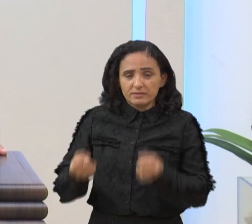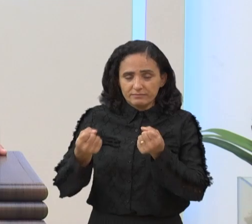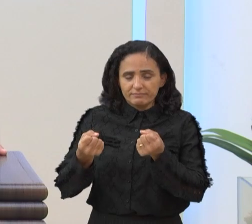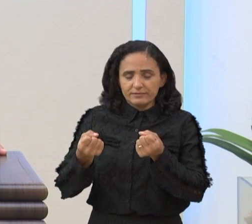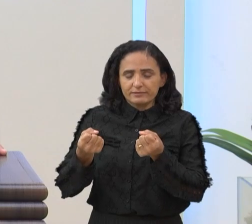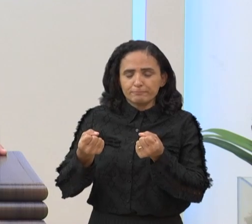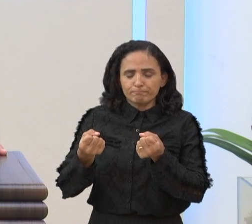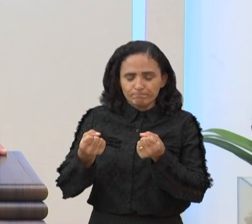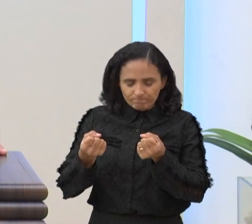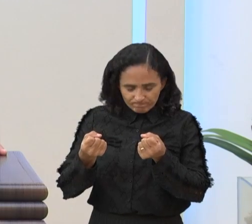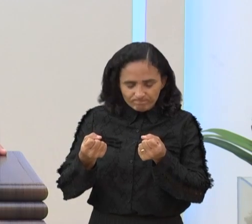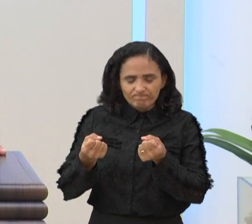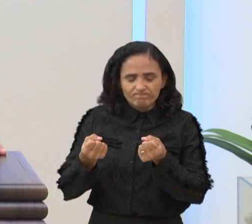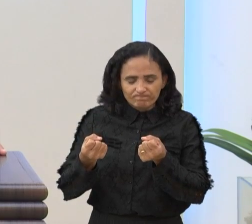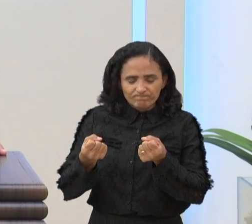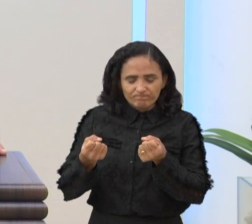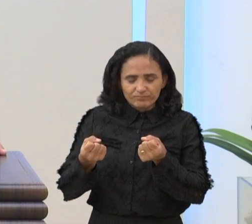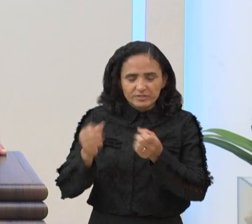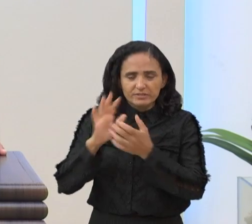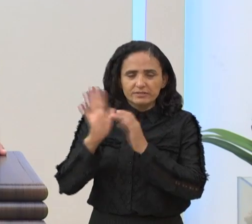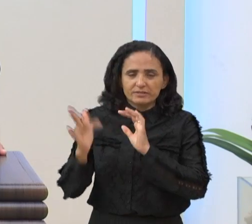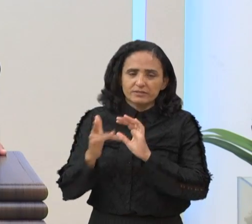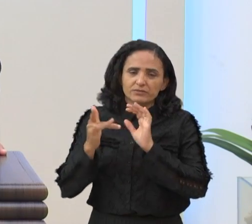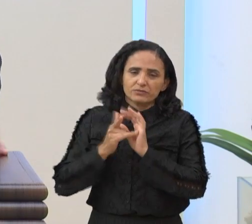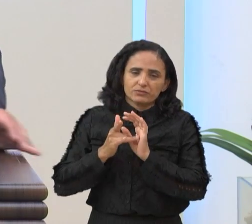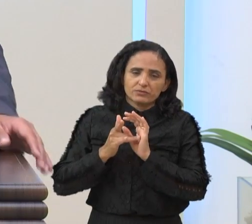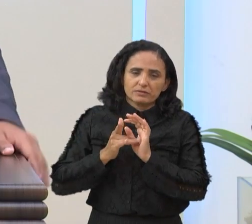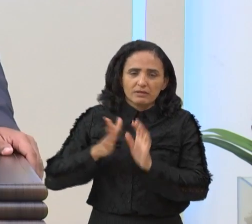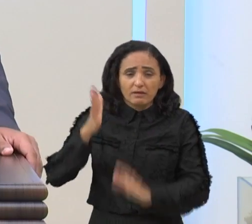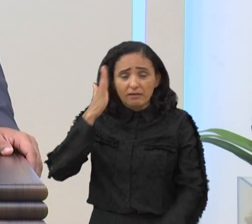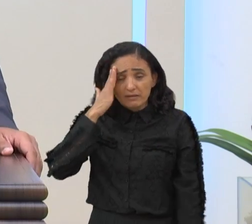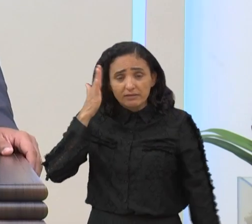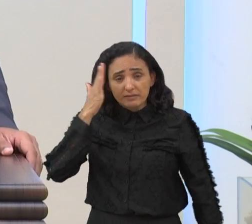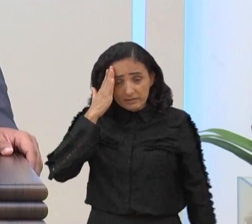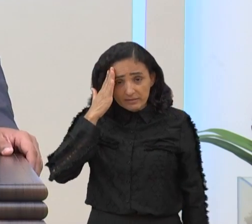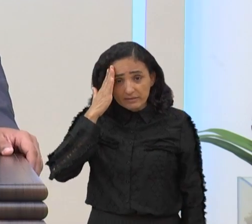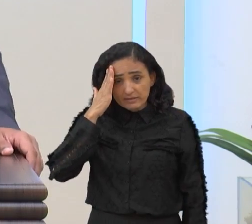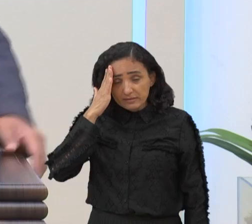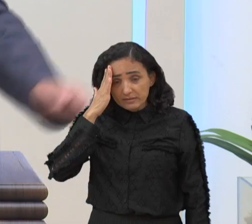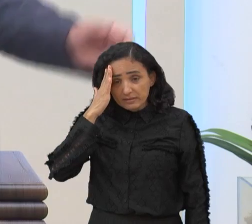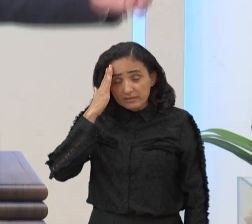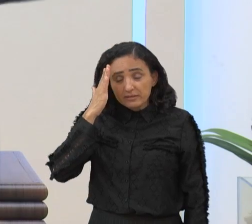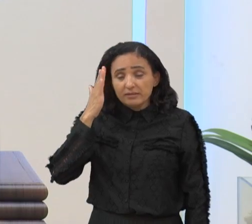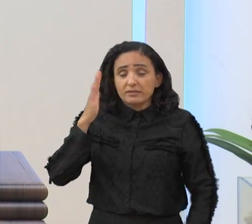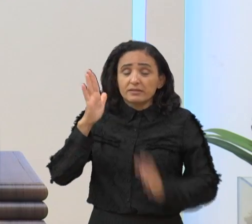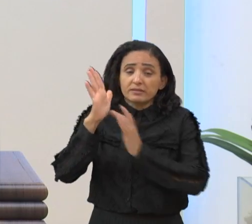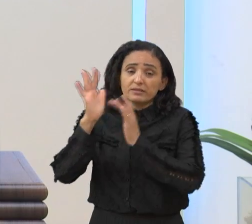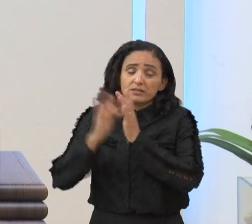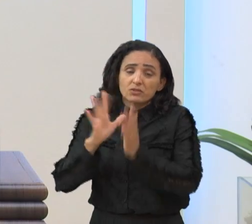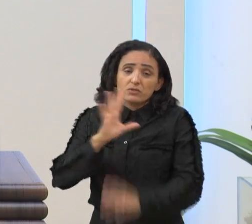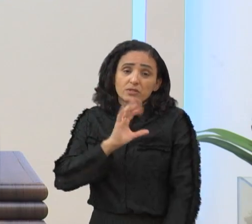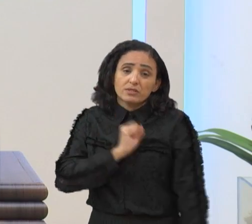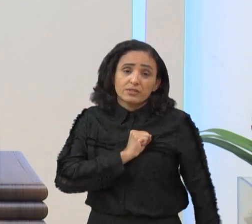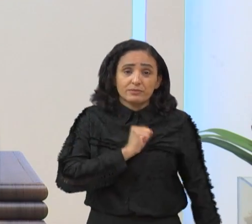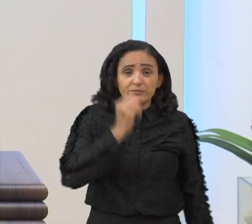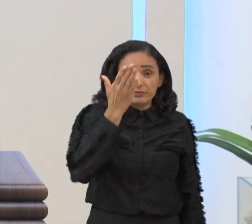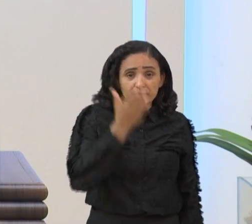palavra. Entenda que Jesus está passando por você. Clame por